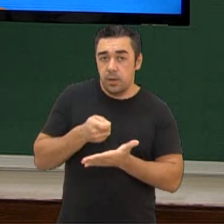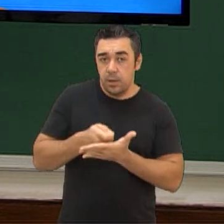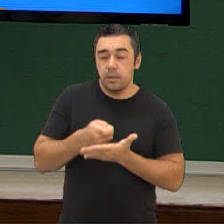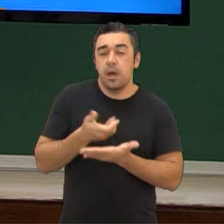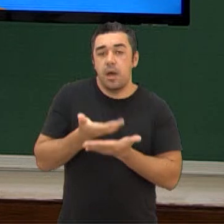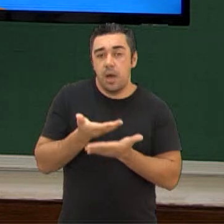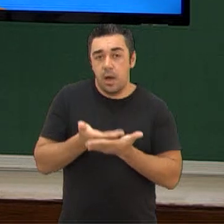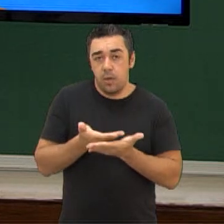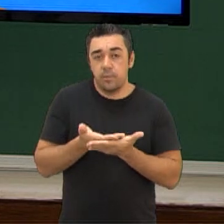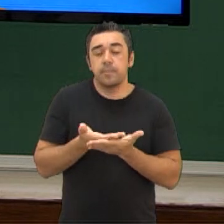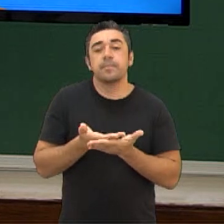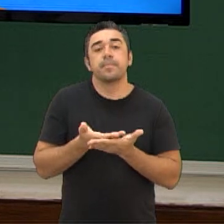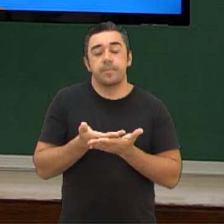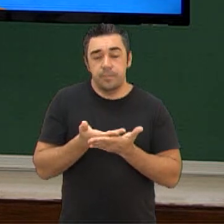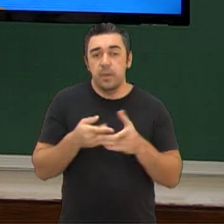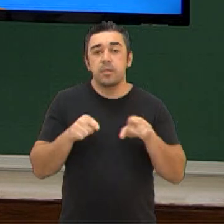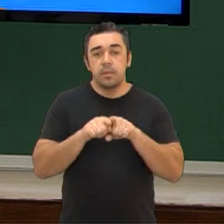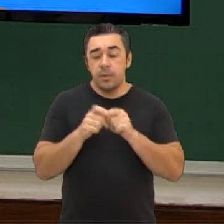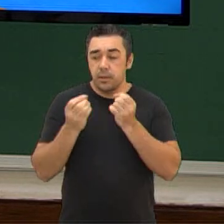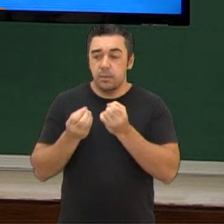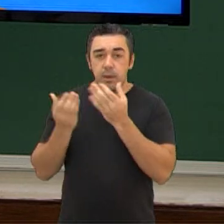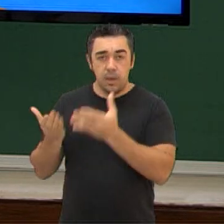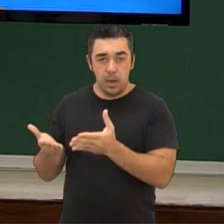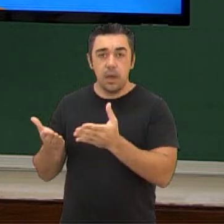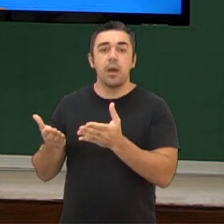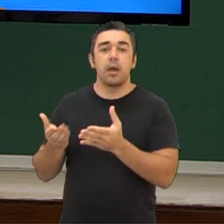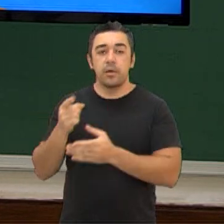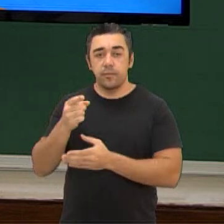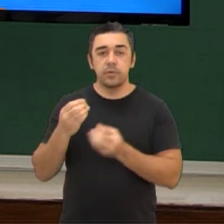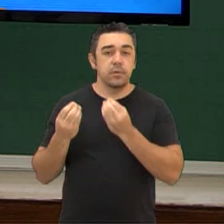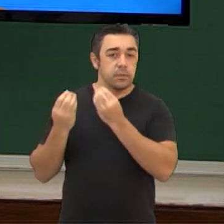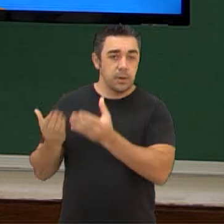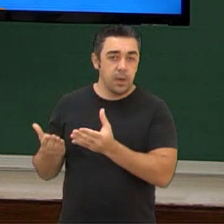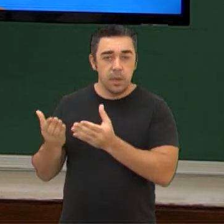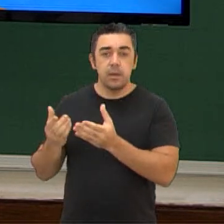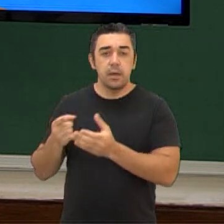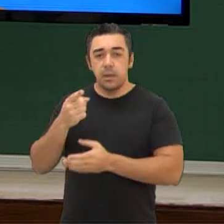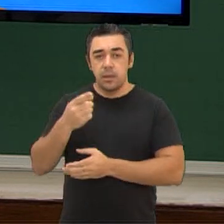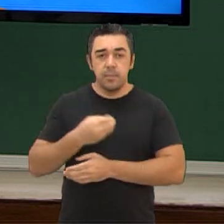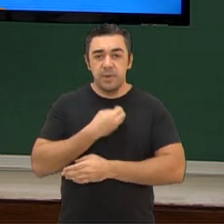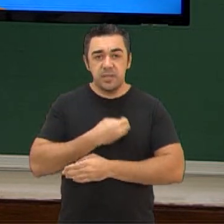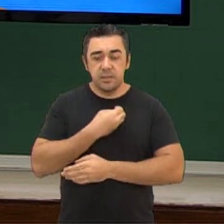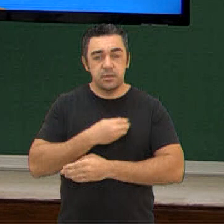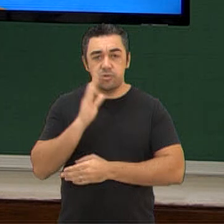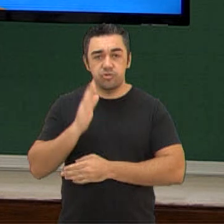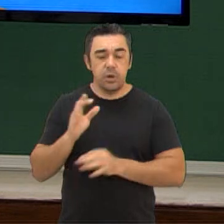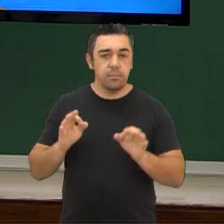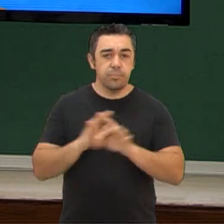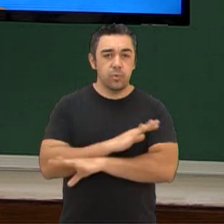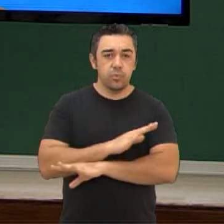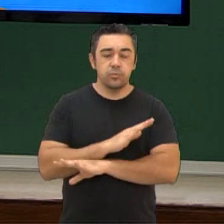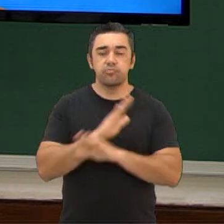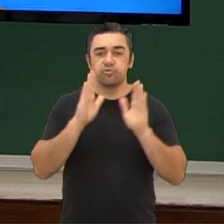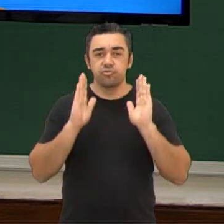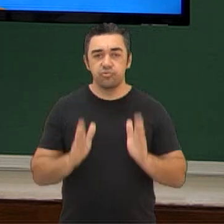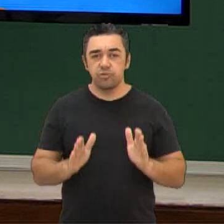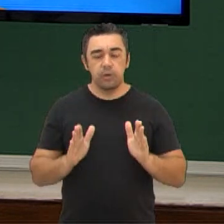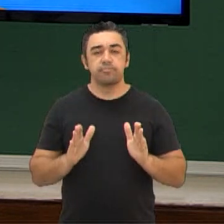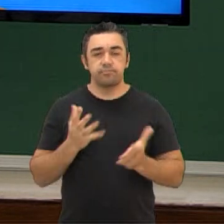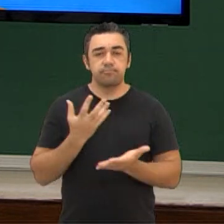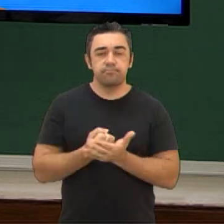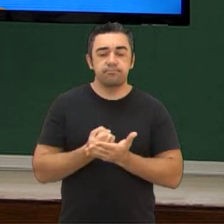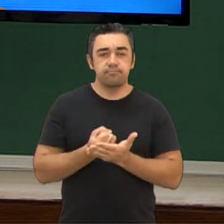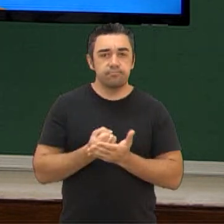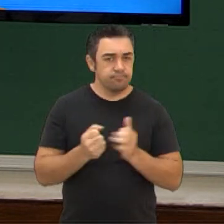da aula, entregar ela e assim que você enviar, a sua presença automaticamente vai estar